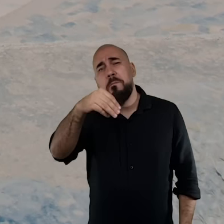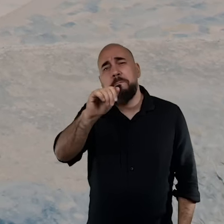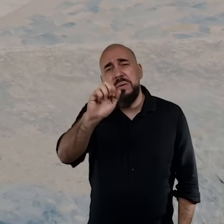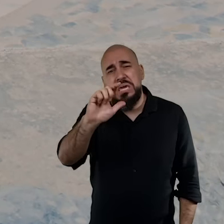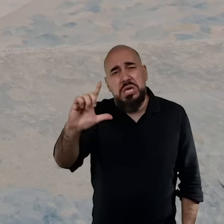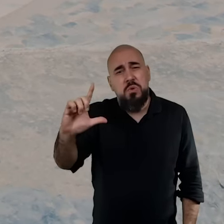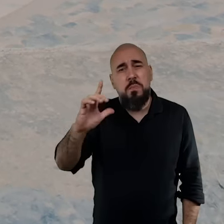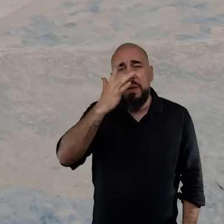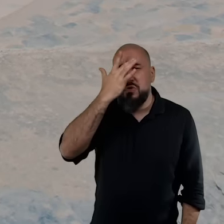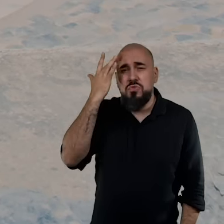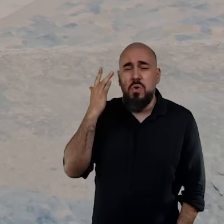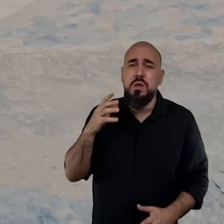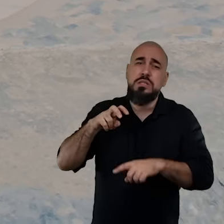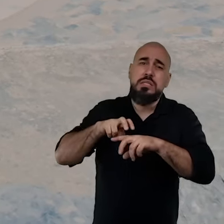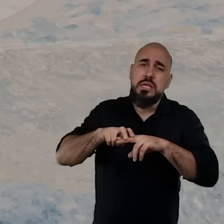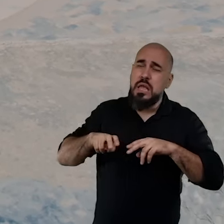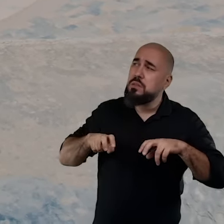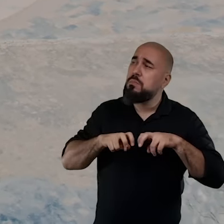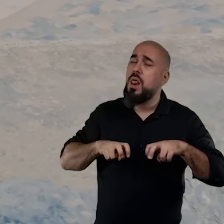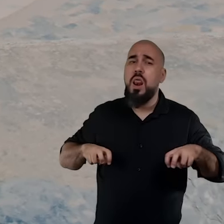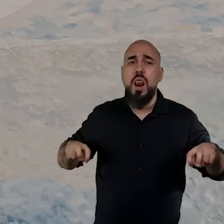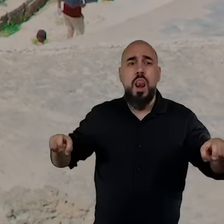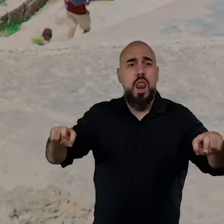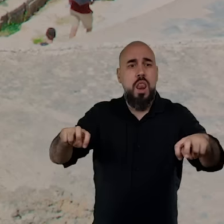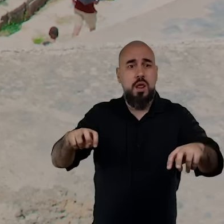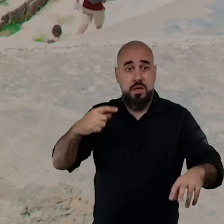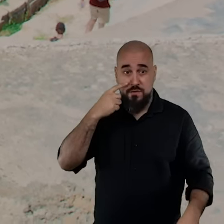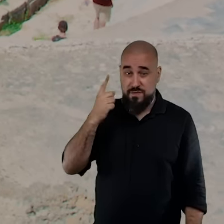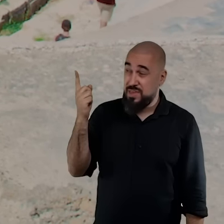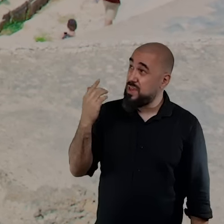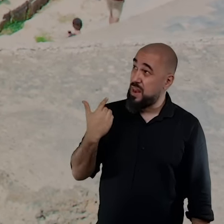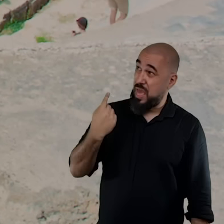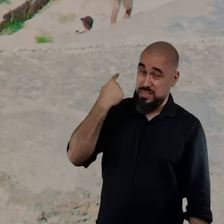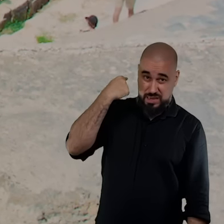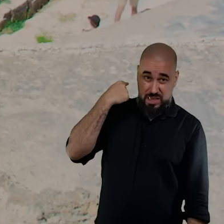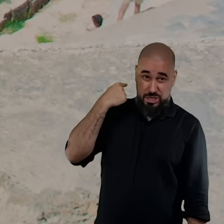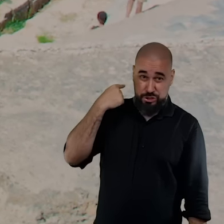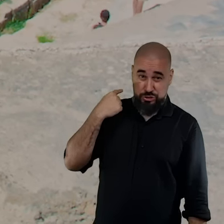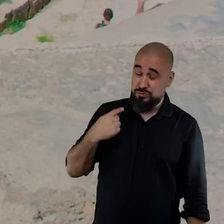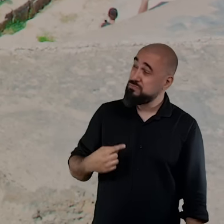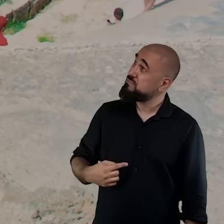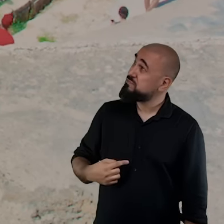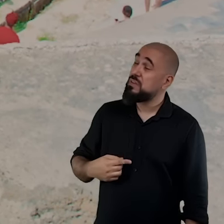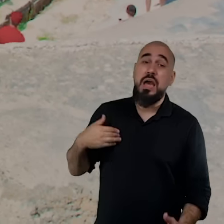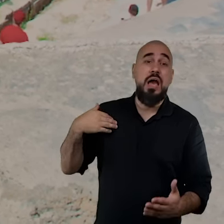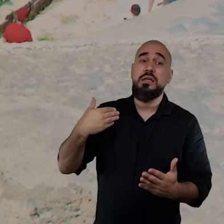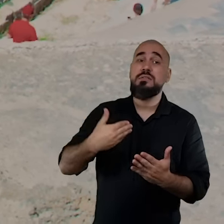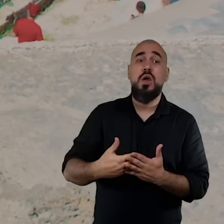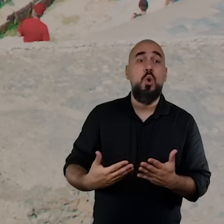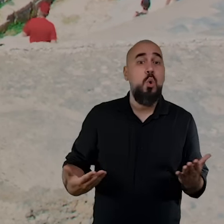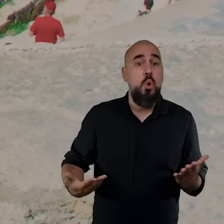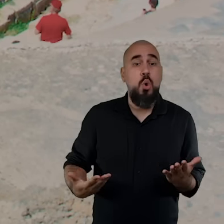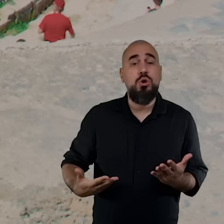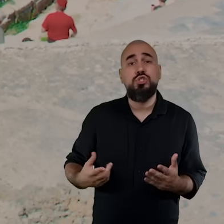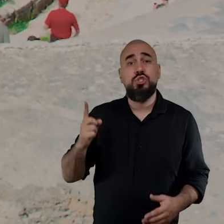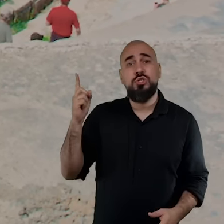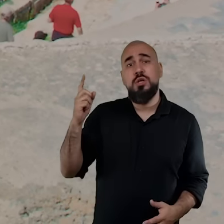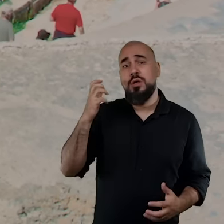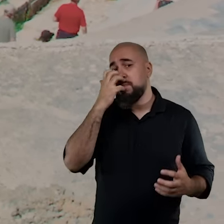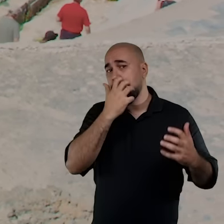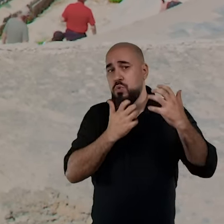mil pessoas confortavelmente assentadas. E a parte lá atrás, que vocês estão vendo até hoje, funciona